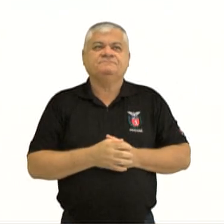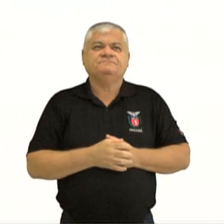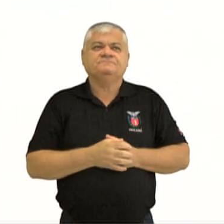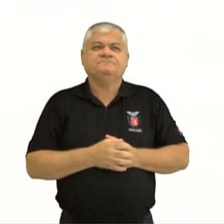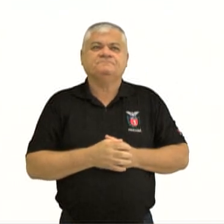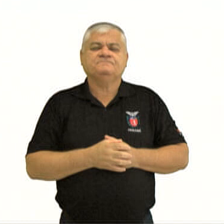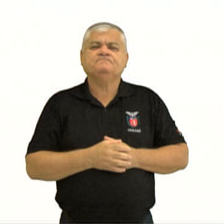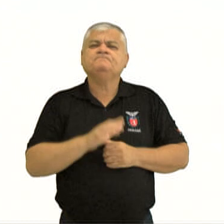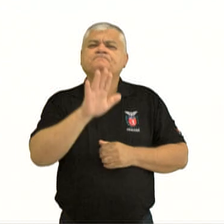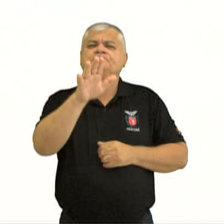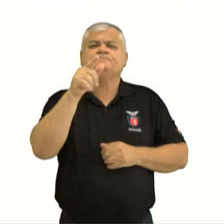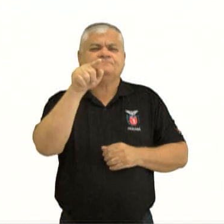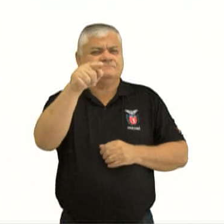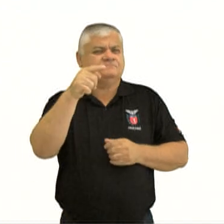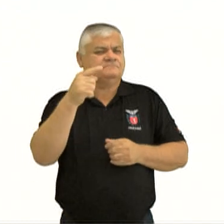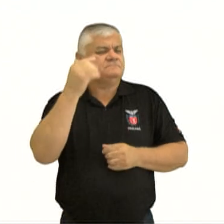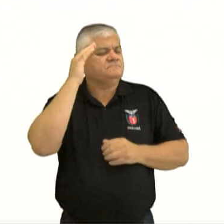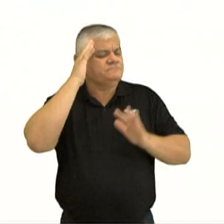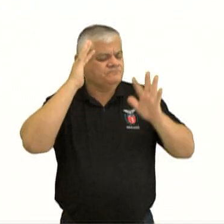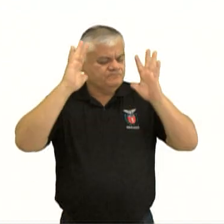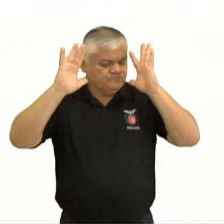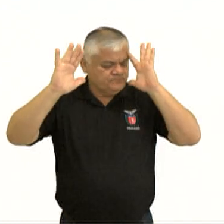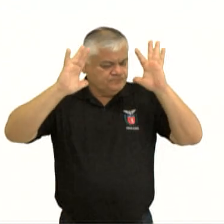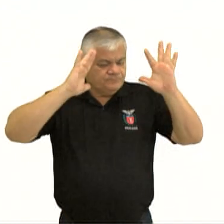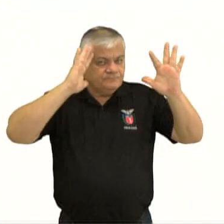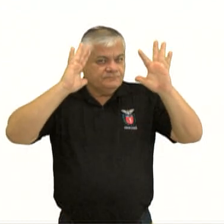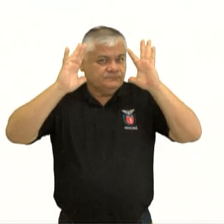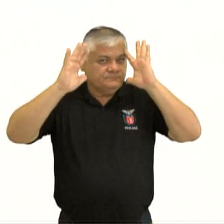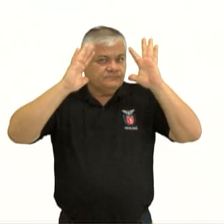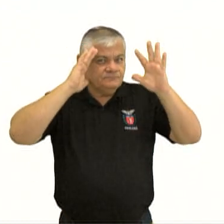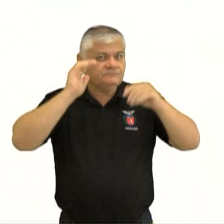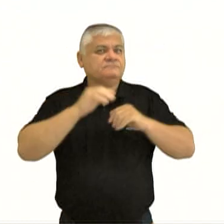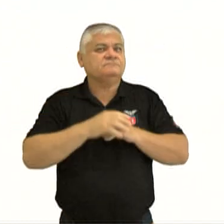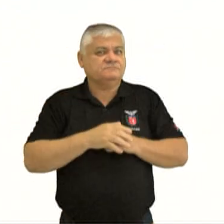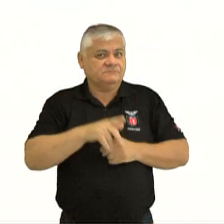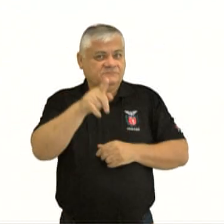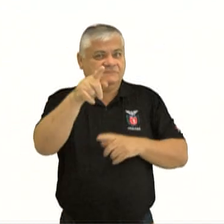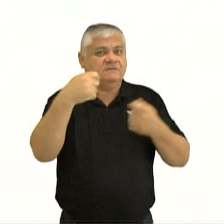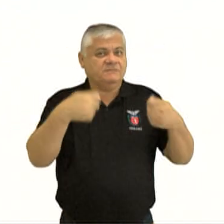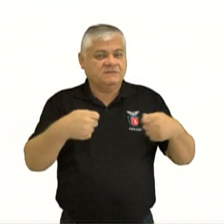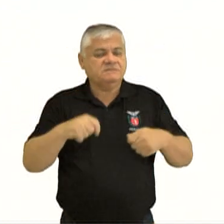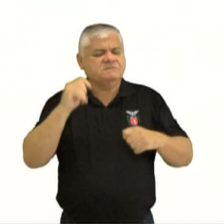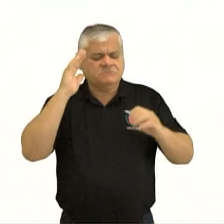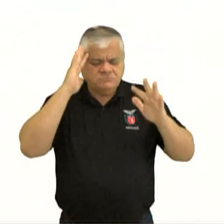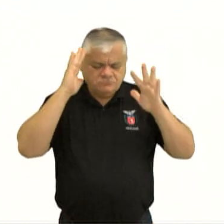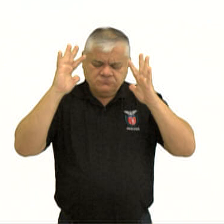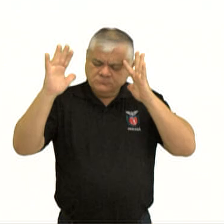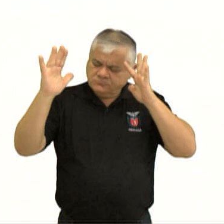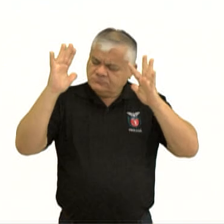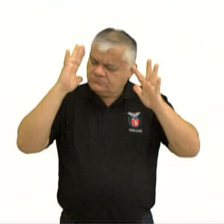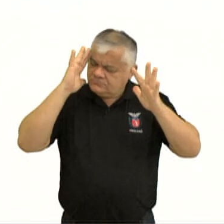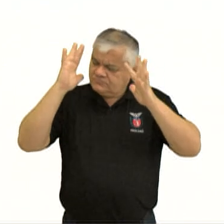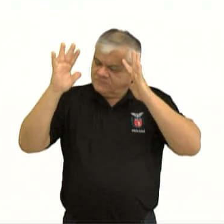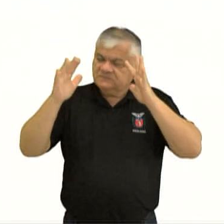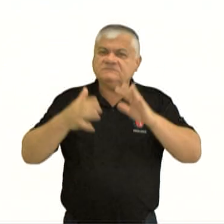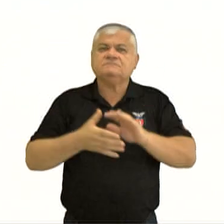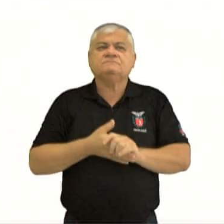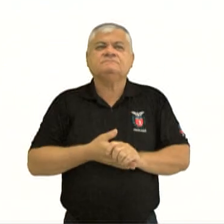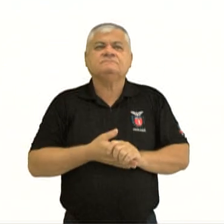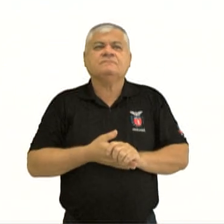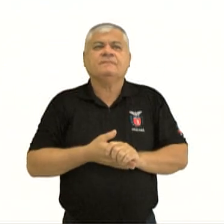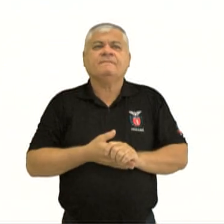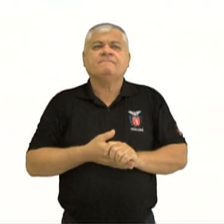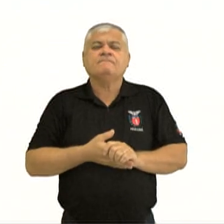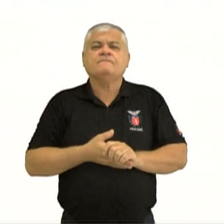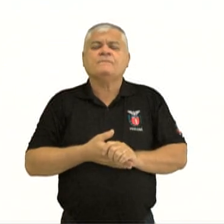Para você refletir. Ai, ai, ai, professora, refletir, sim, refletir, pensar. Qual foi